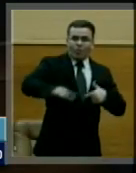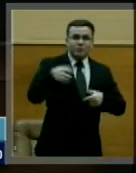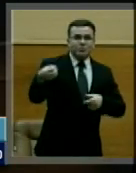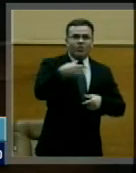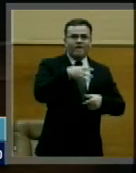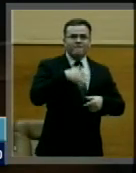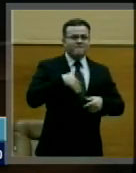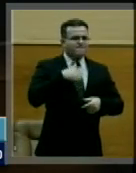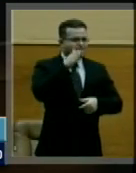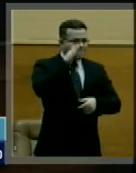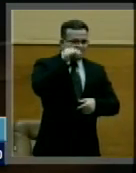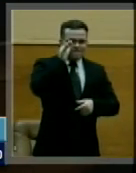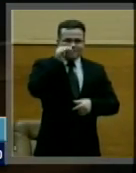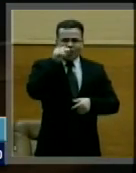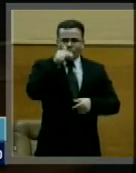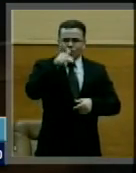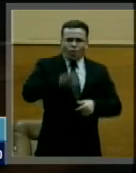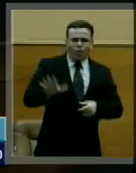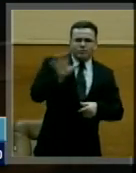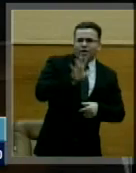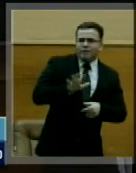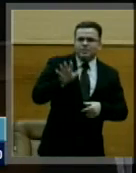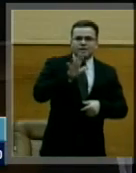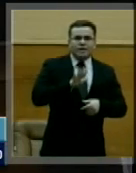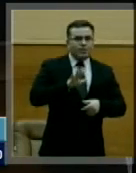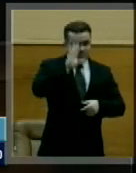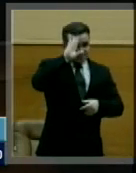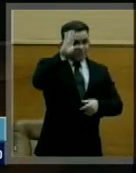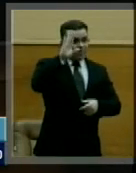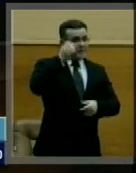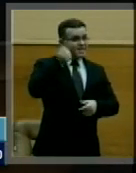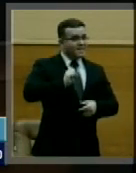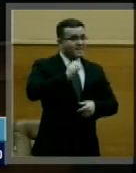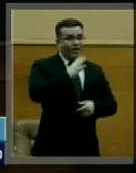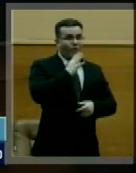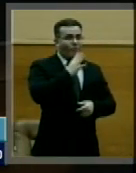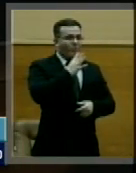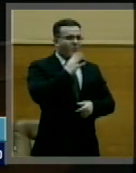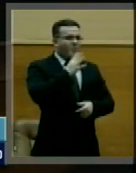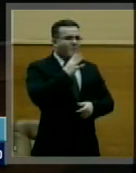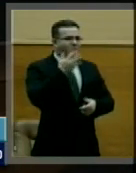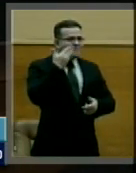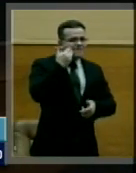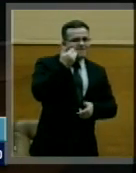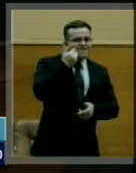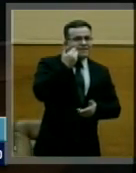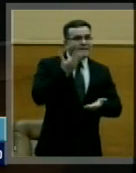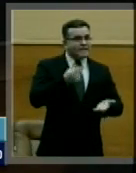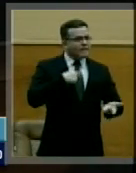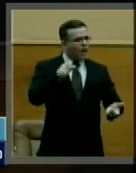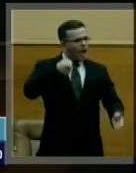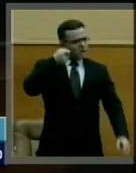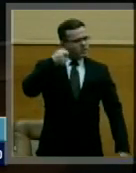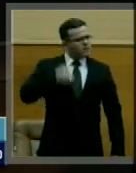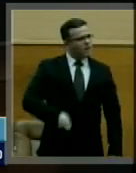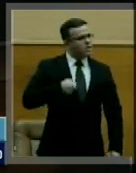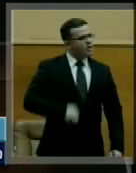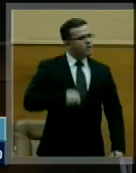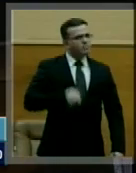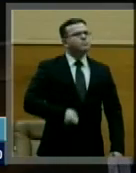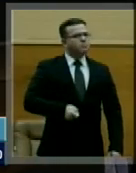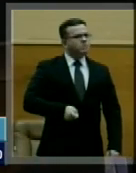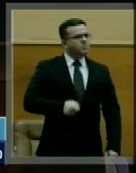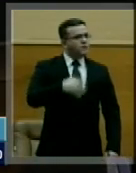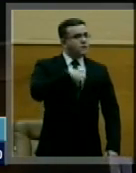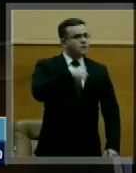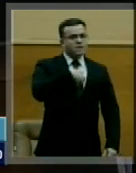pelo Nordeste, mais especificamente em Sergipe. E esse determinismo, acho que, assim,